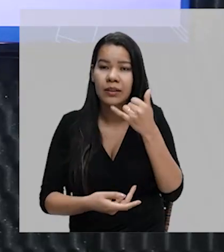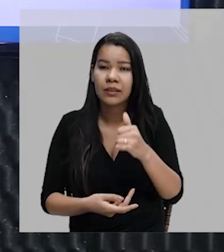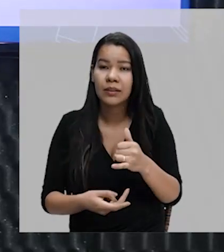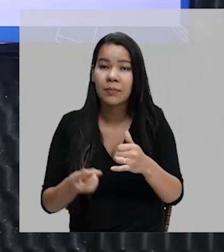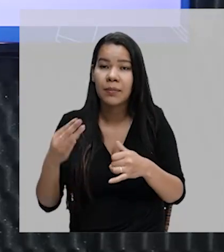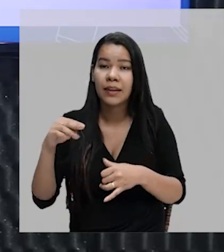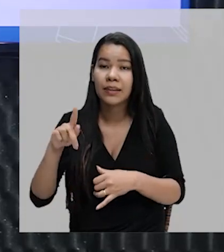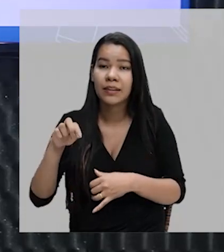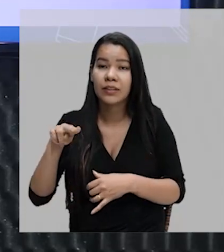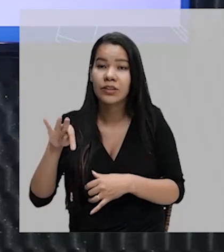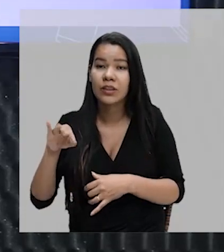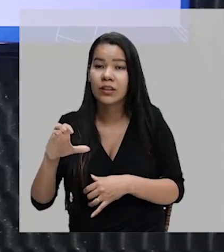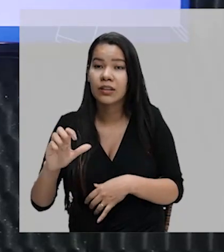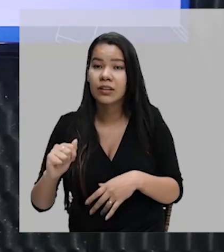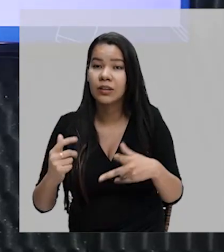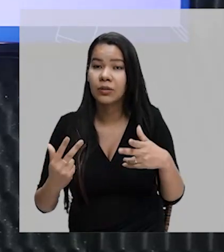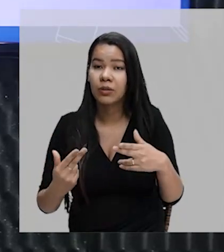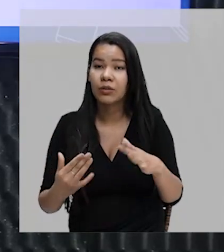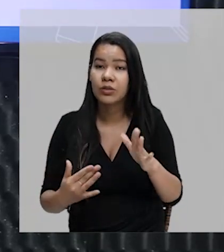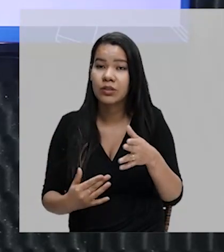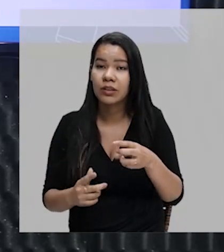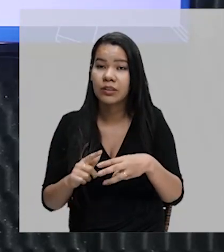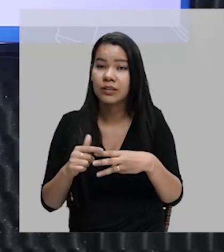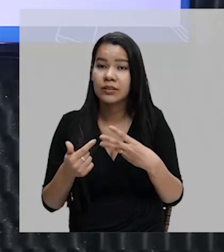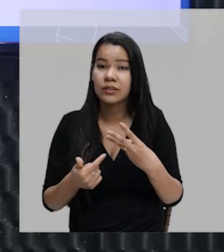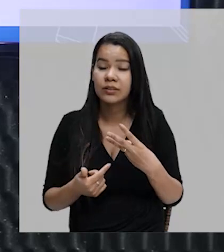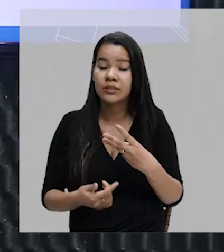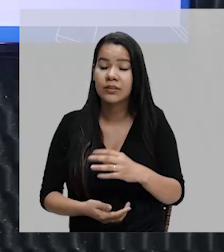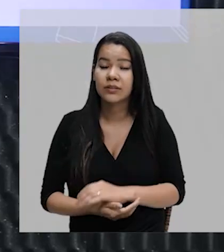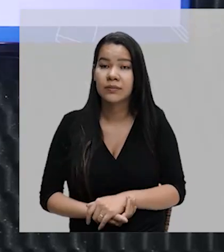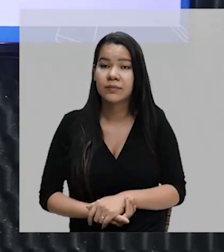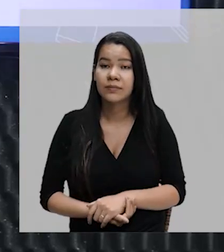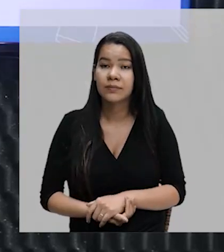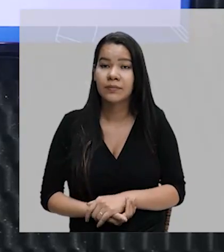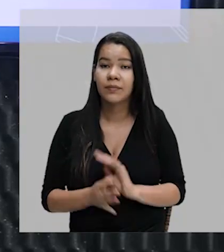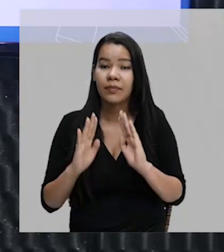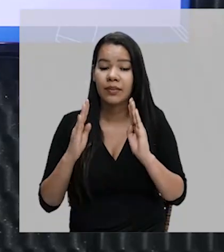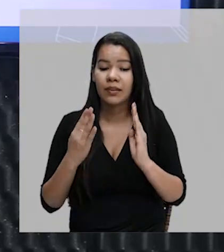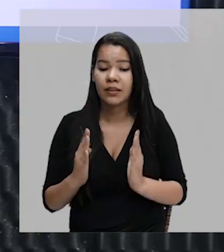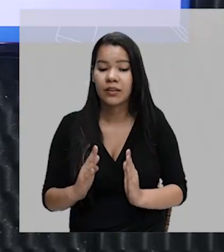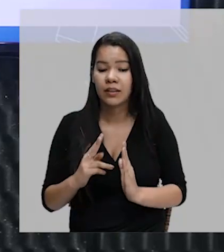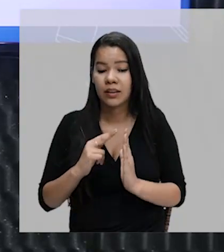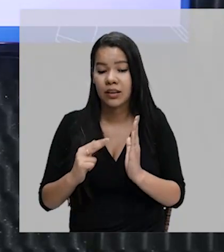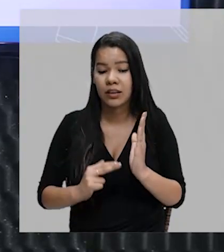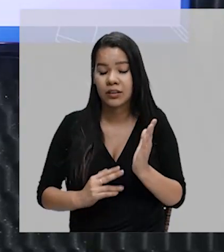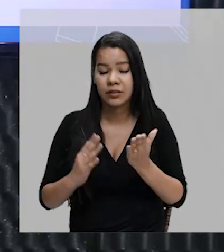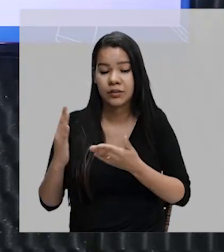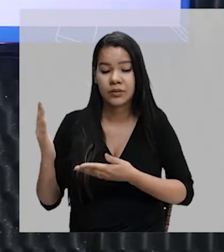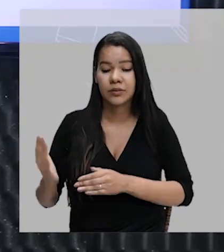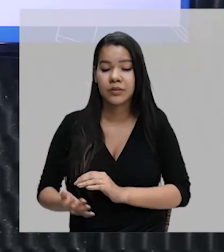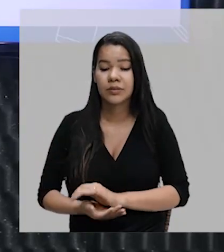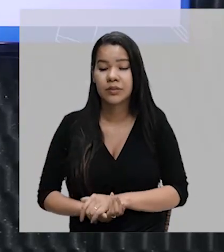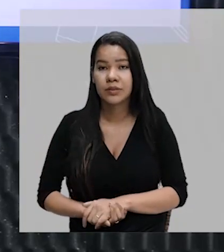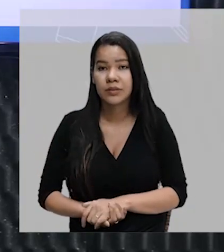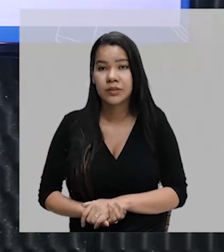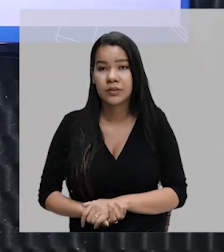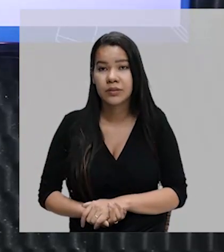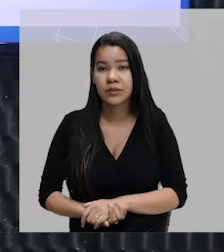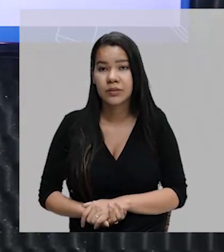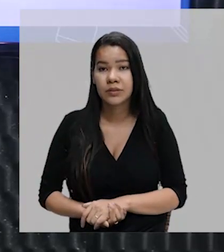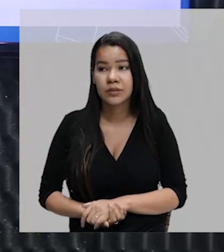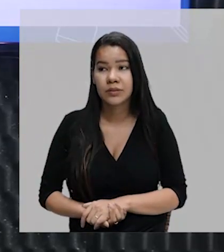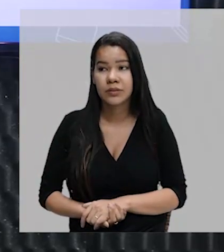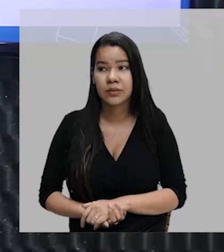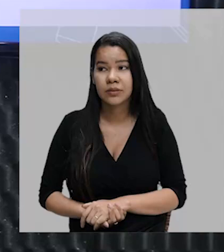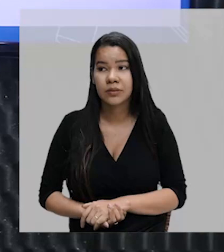iguais, tá ok? No caso da 3, se um ímã ele afasta-se do condutor, uma corrente elétrica será